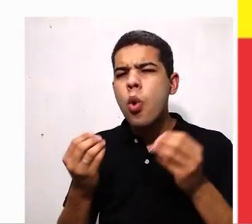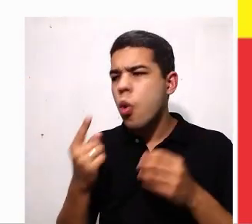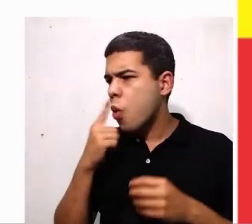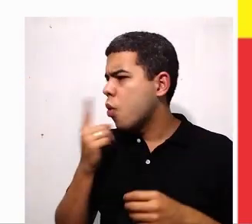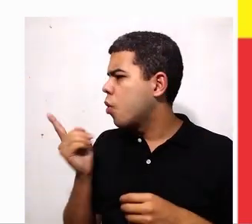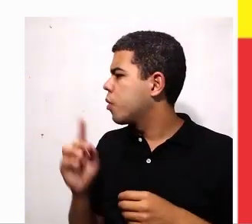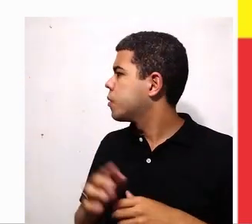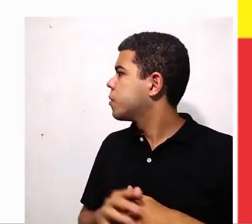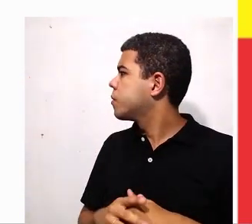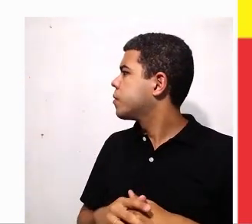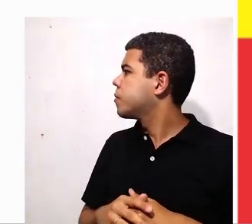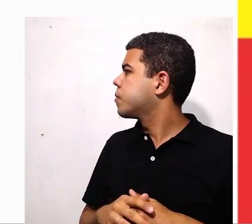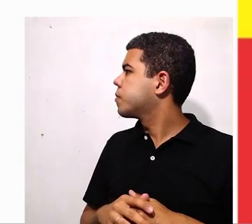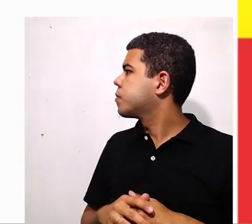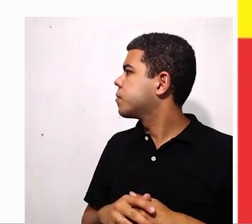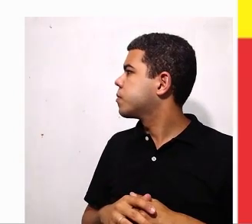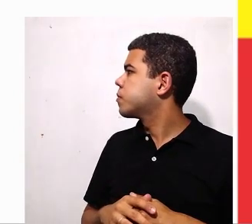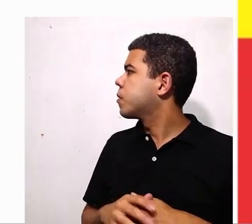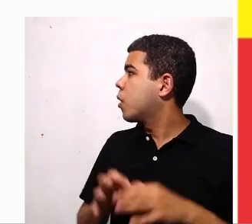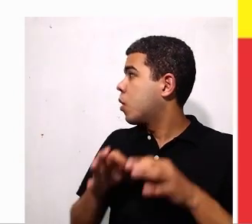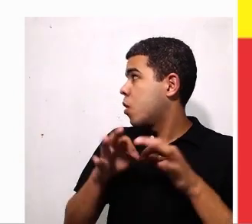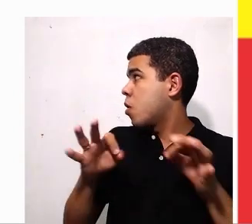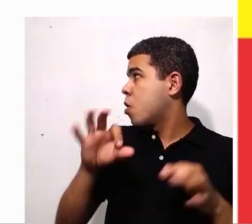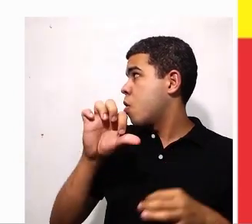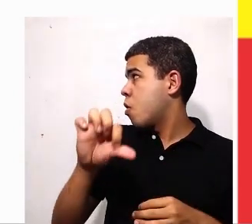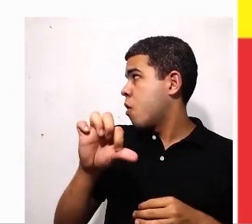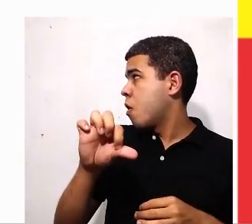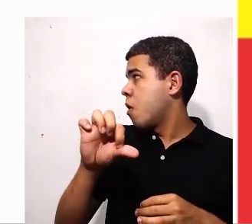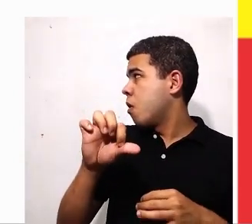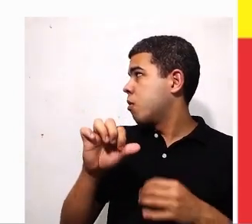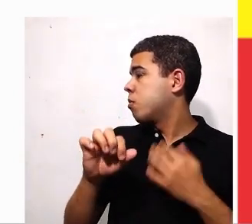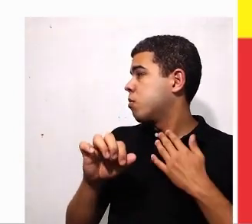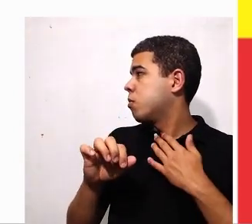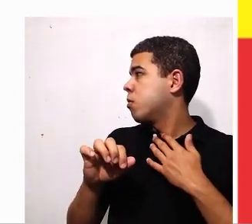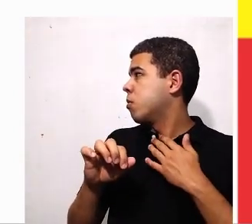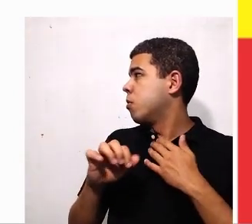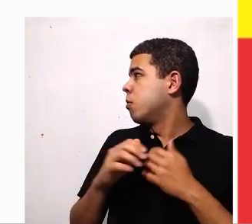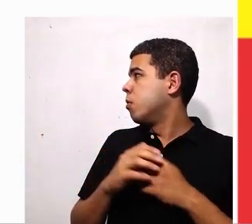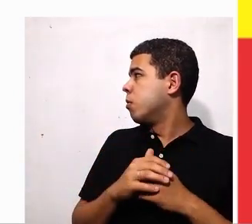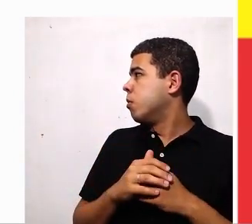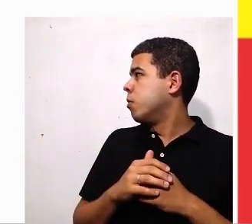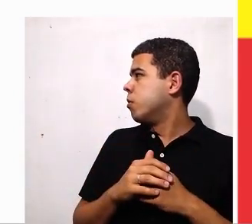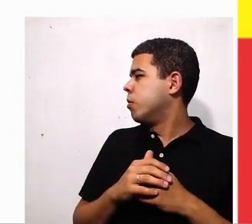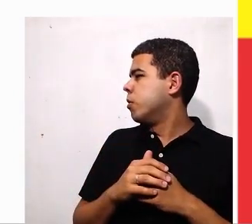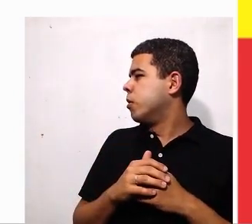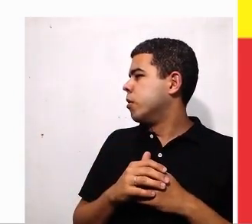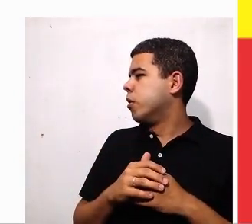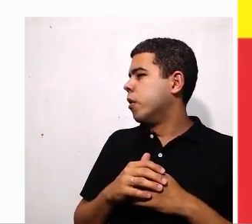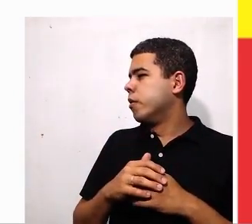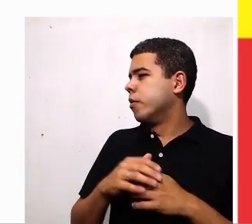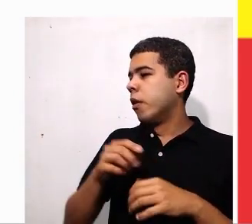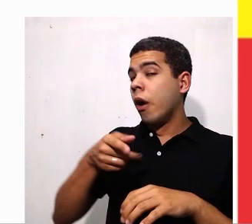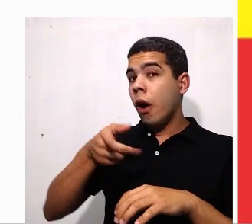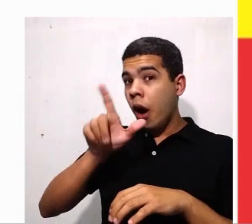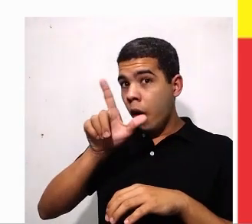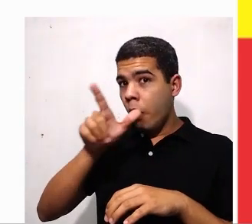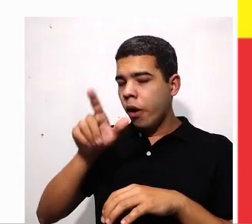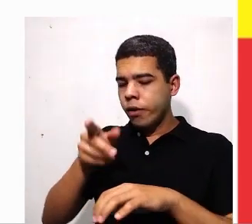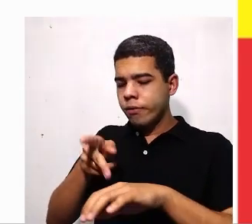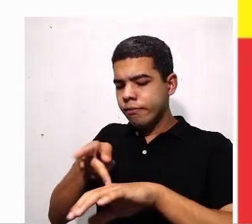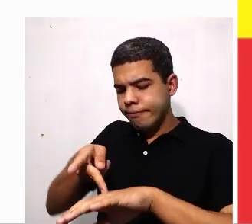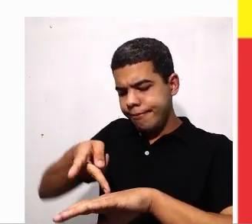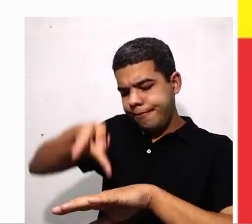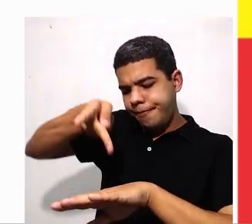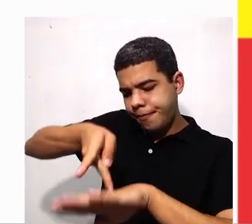abro a ponta seca do outro lado e giro. Nesse formato aí, ó. Girei, depois eu giro a ponta seca no outro, ó.